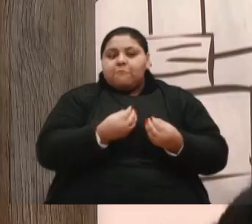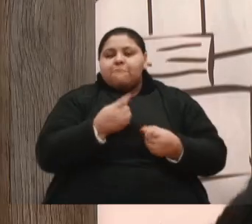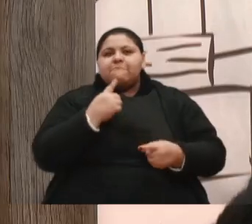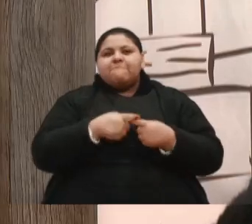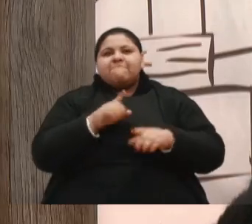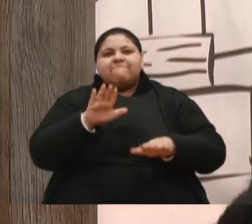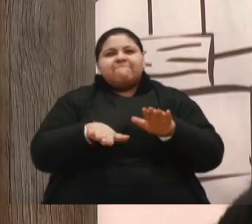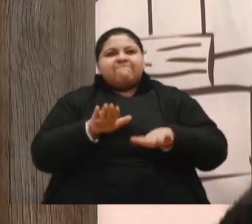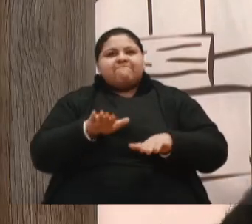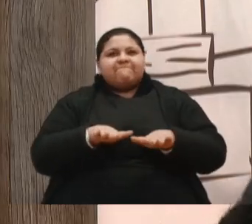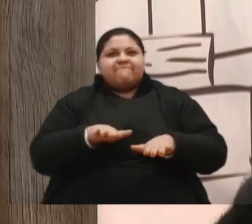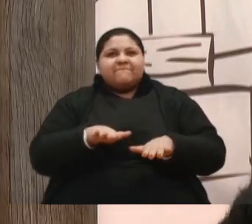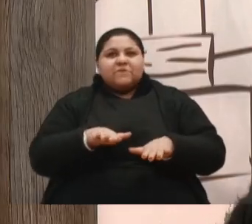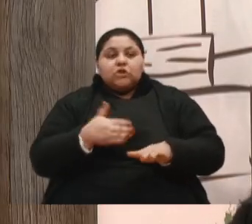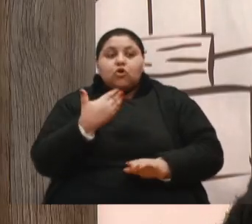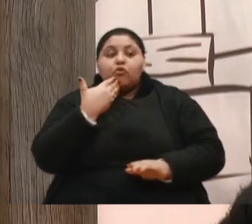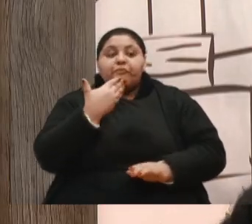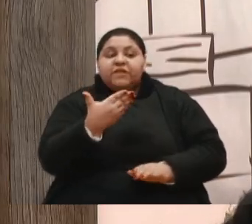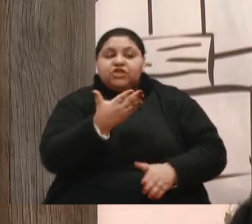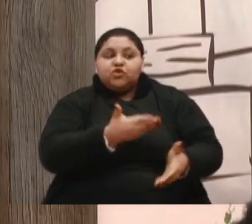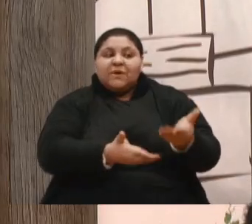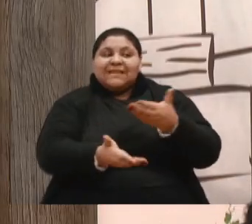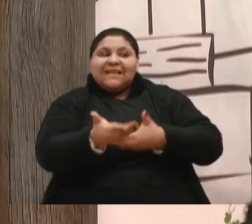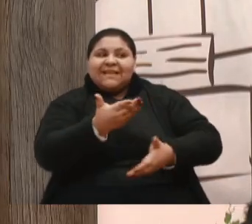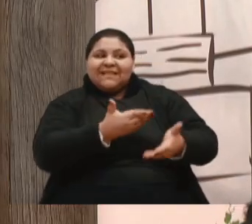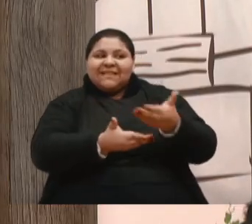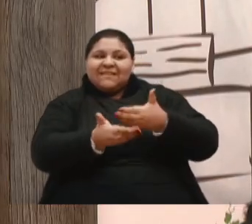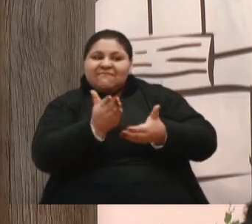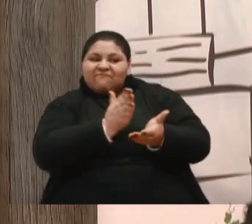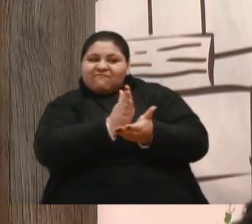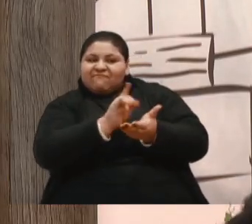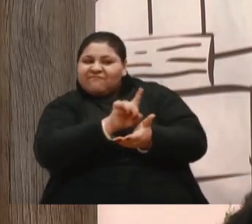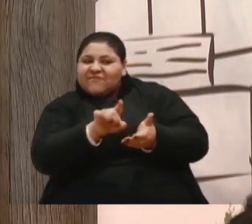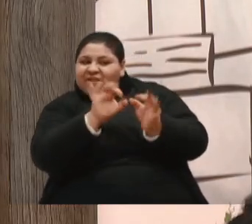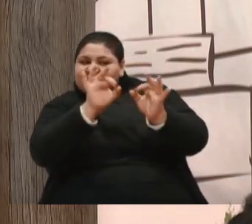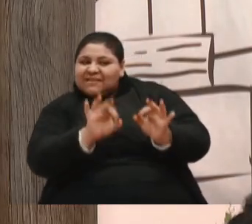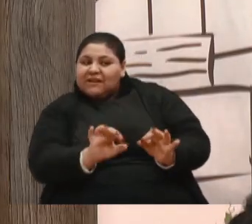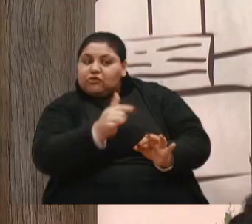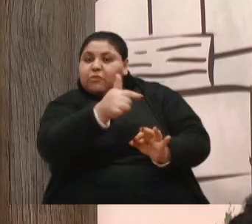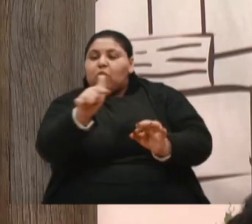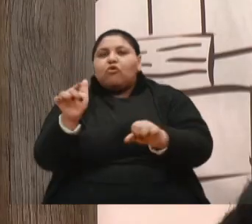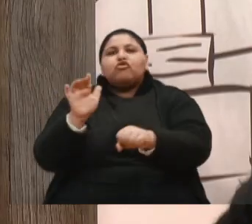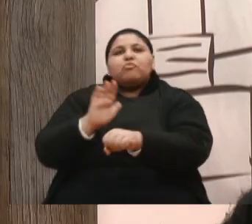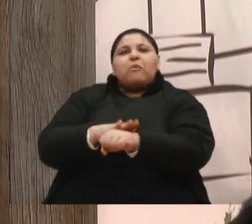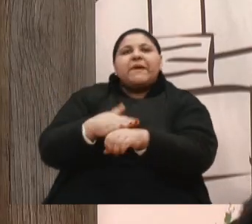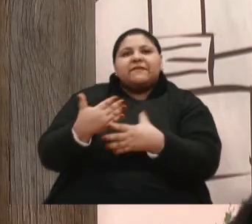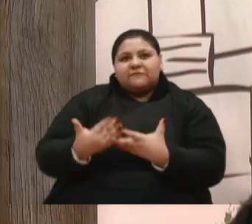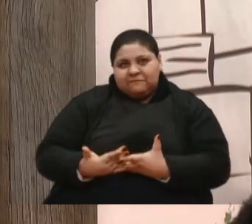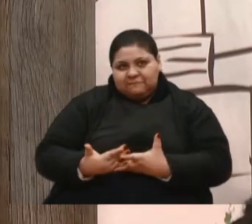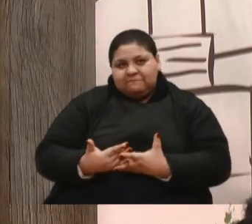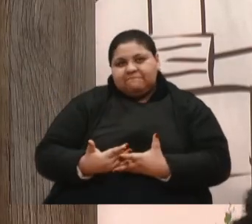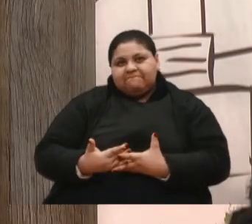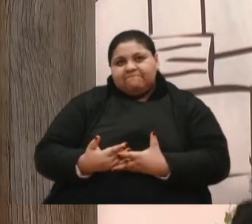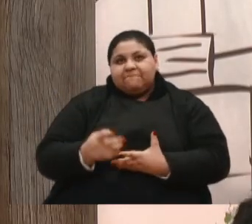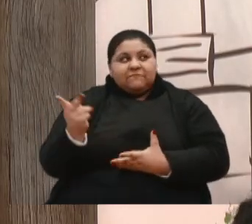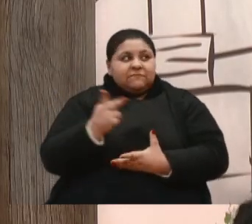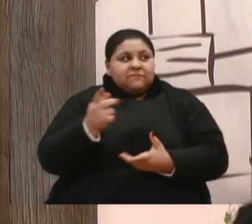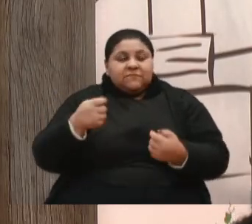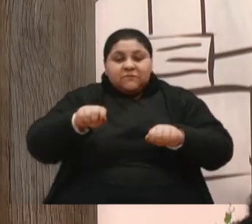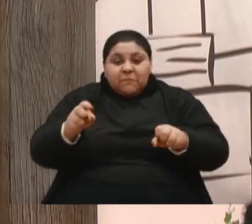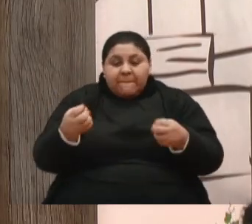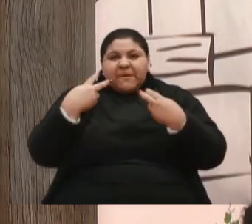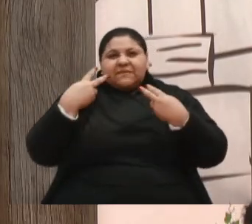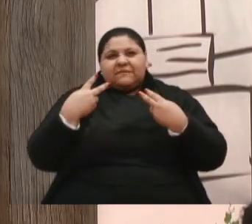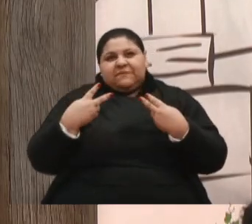para ela. Porque, às vezes, a linha teórica, a abordagem desse psicólogo não é para aquela situação, é para uma outra, né? Claro. E